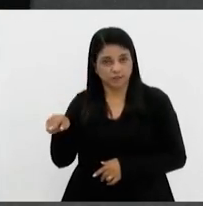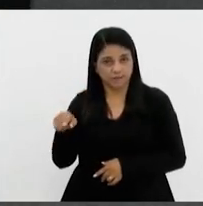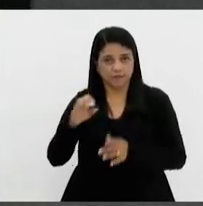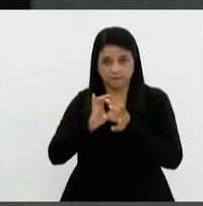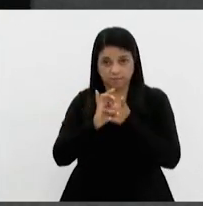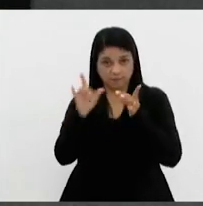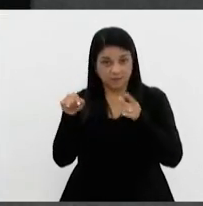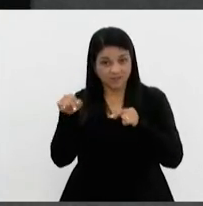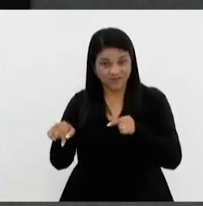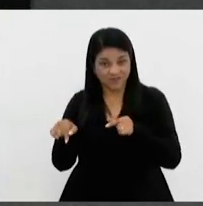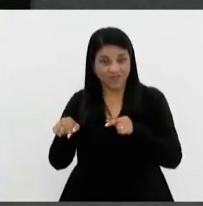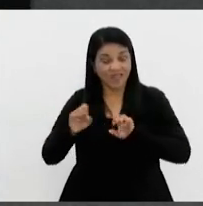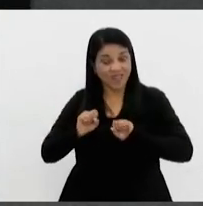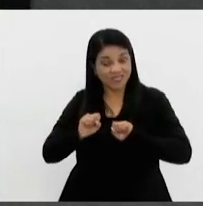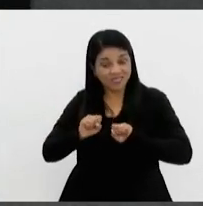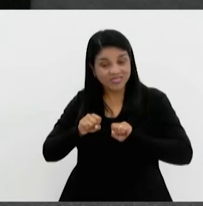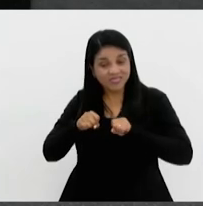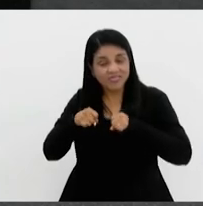exatamente